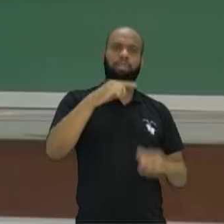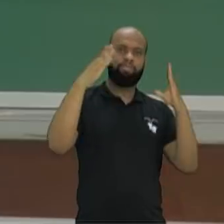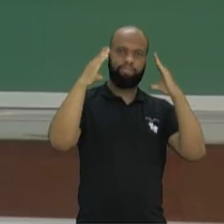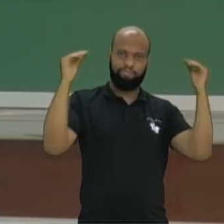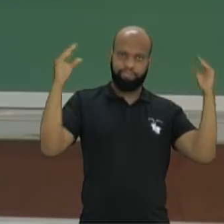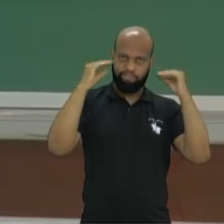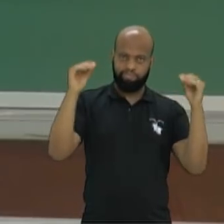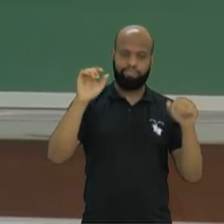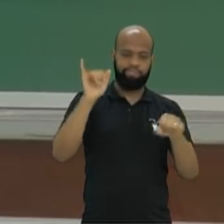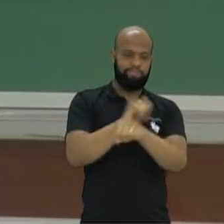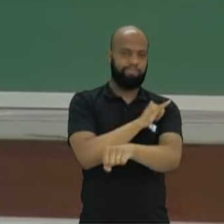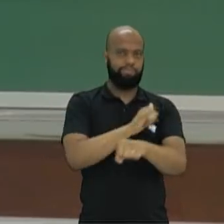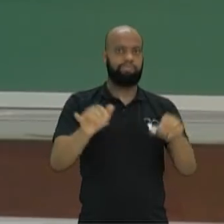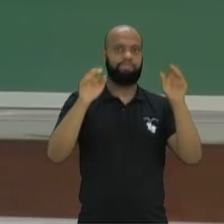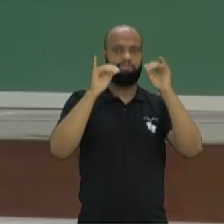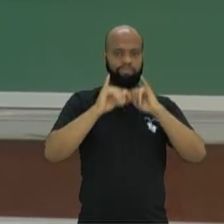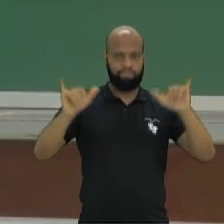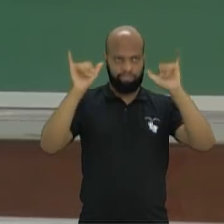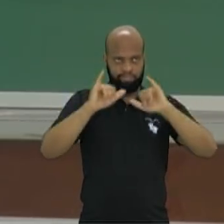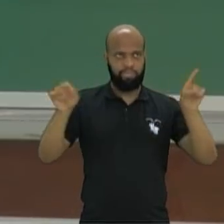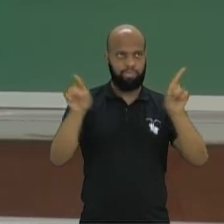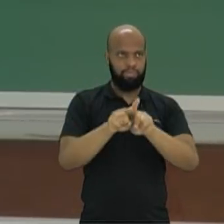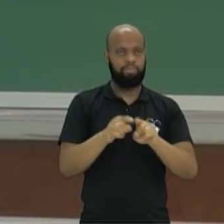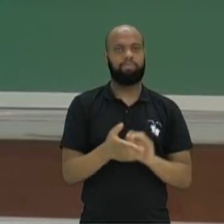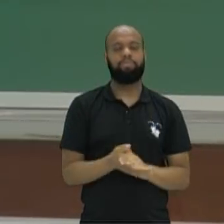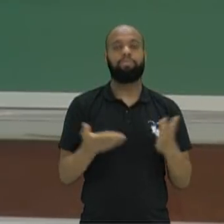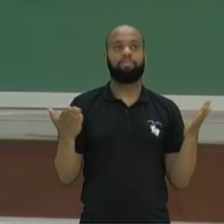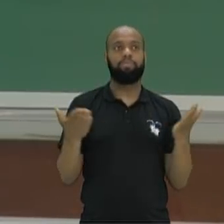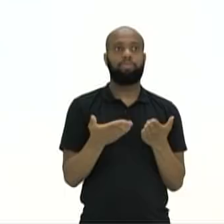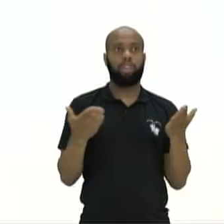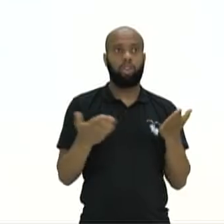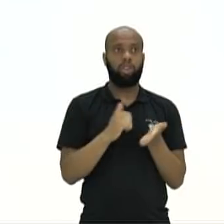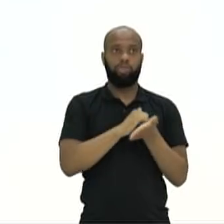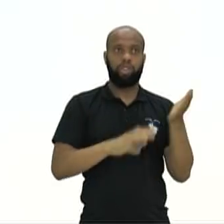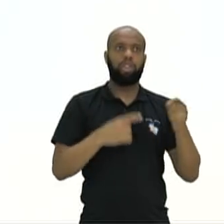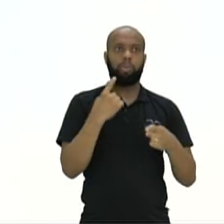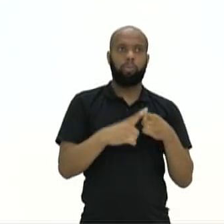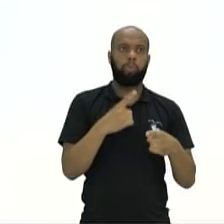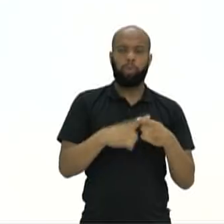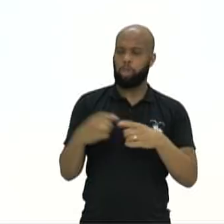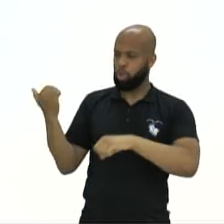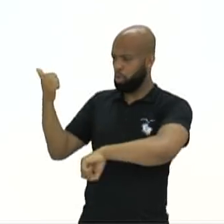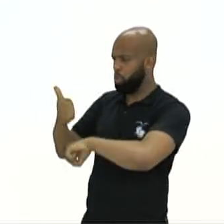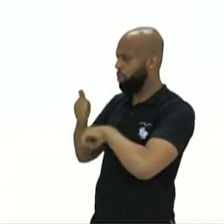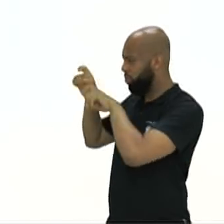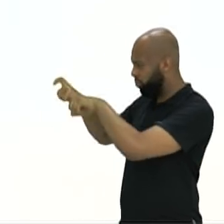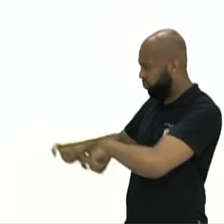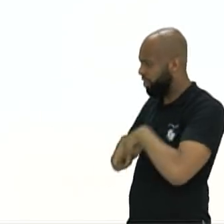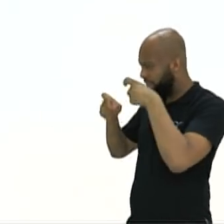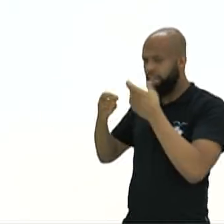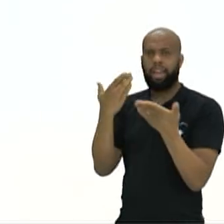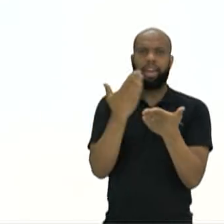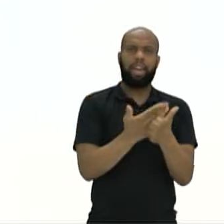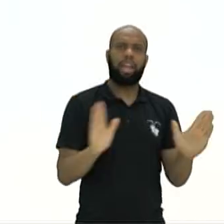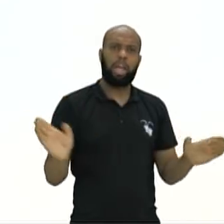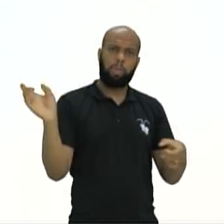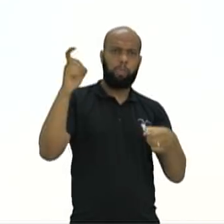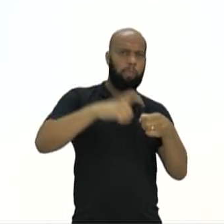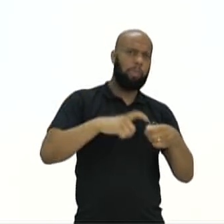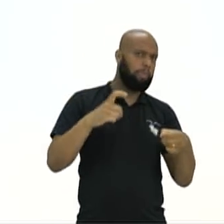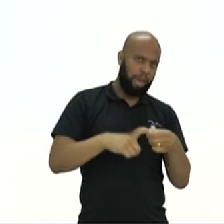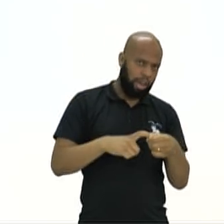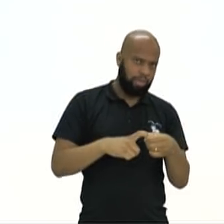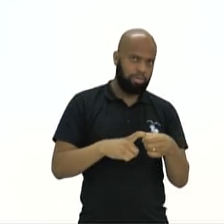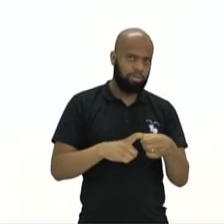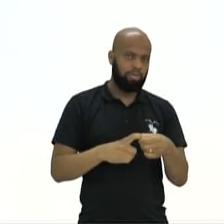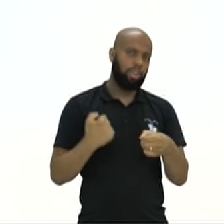uma estratégia de marketing essa obra aqui. Por que os senhores de engenho romperam a aliança com os holandeses e se juntaram à resistência luso-brasileira? Daqui a